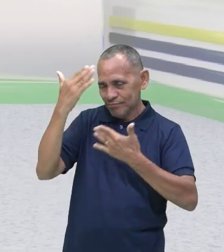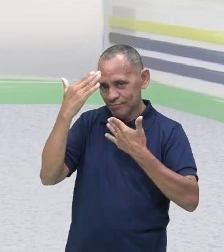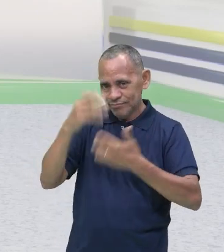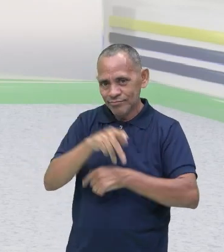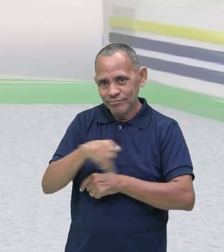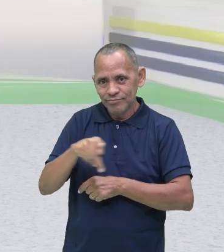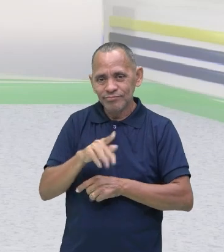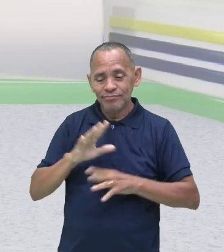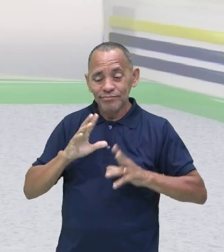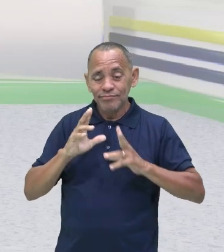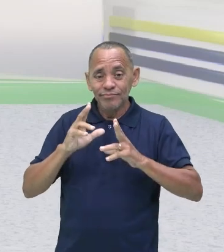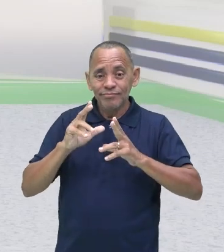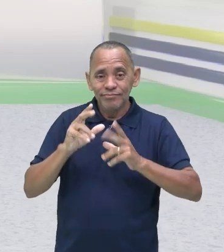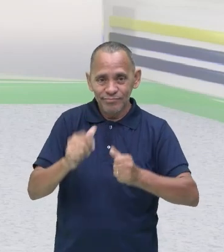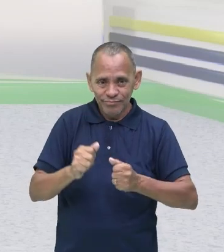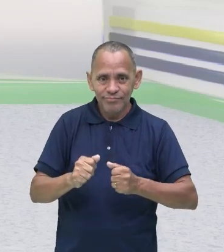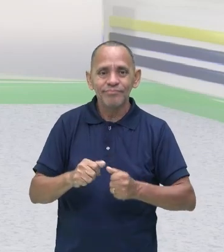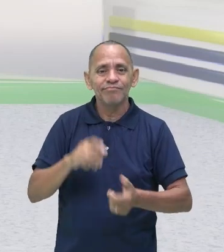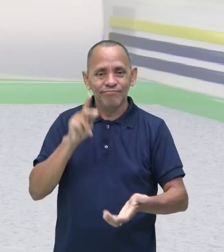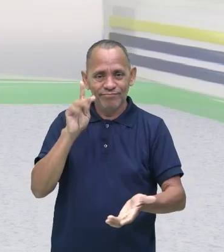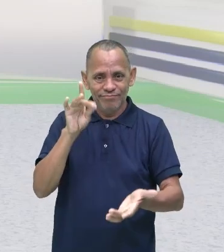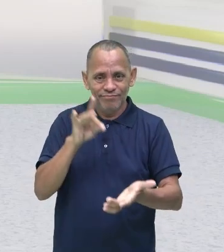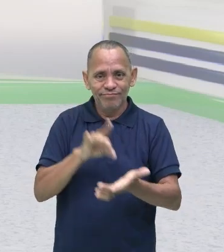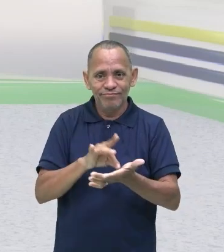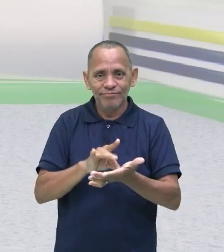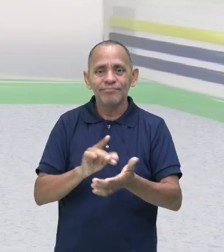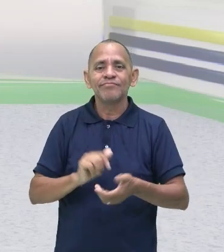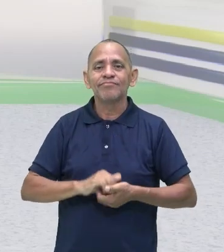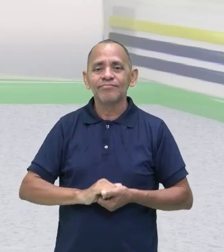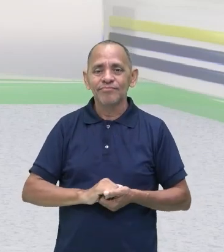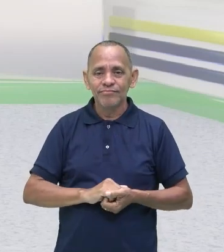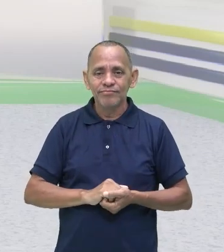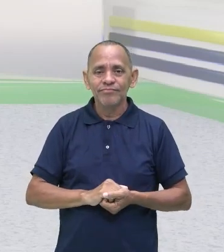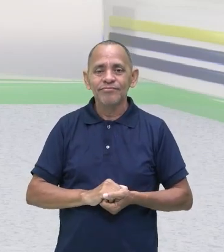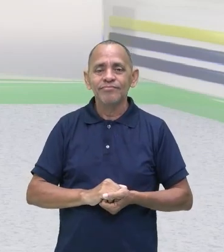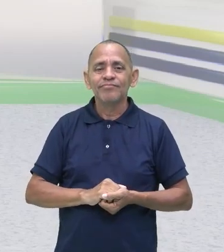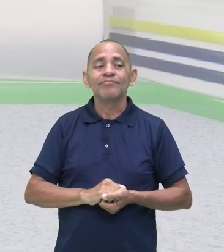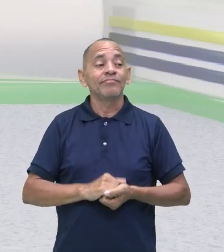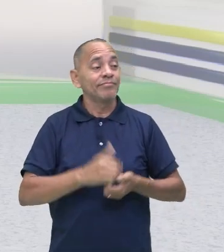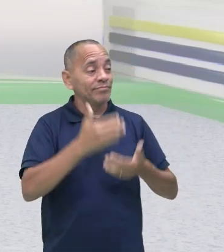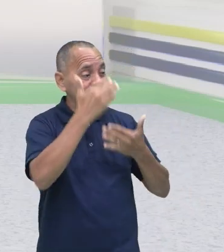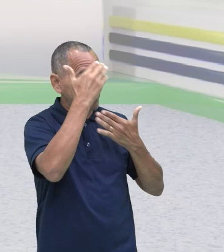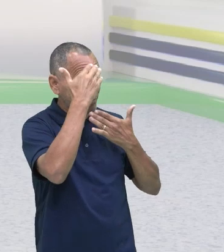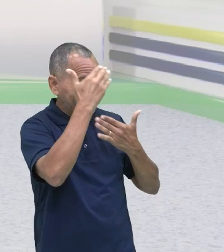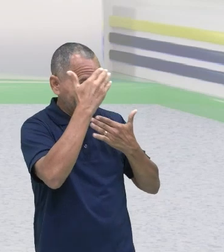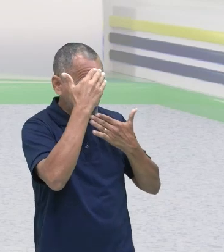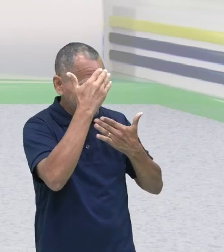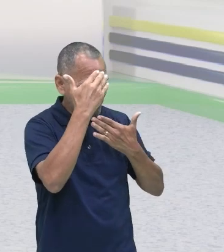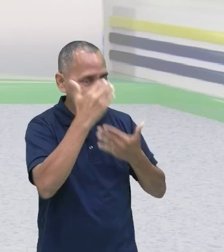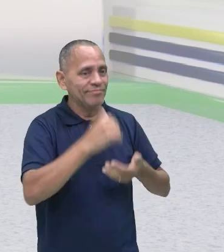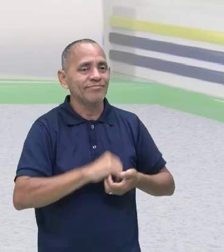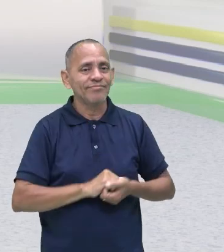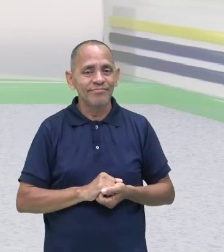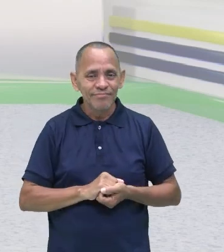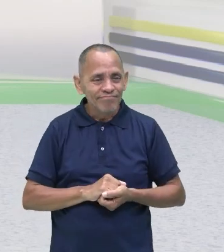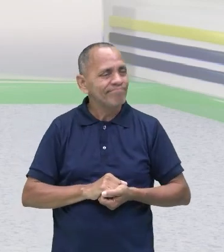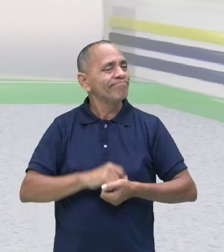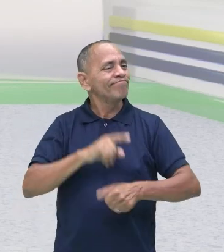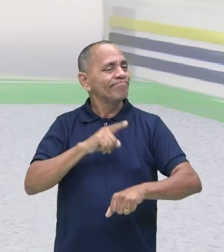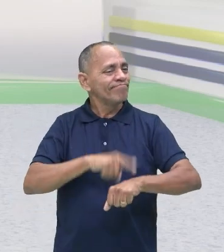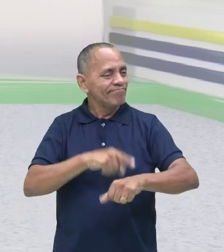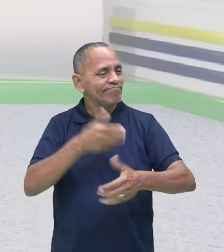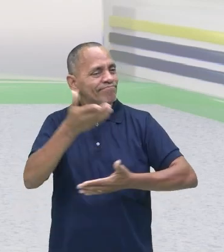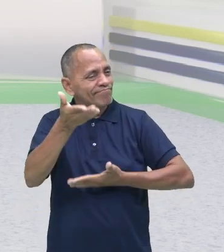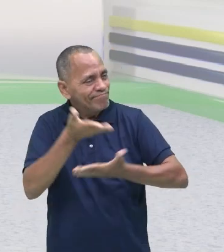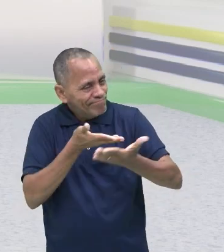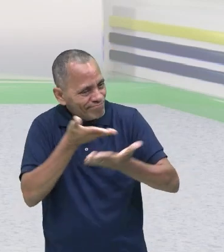tudo, literalmente por tudo. Eu que agradeço, e digo mais, professora Emily, que momento de troca de experiência